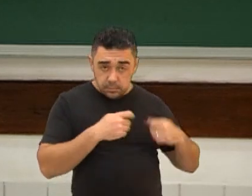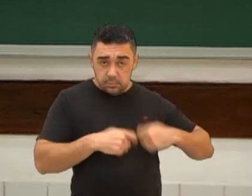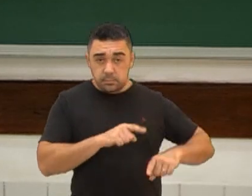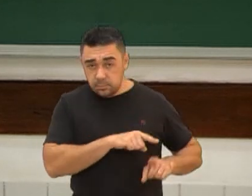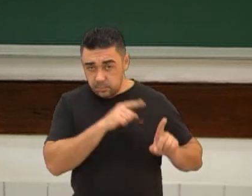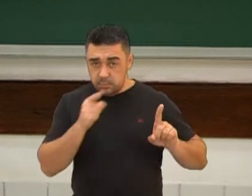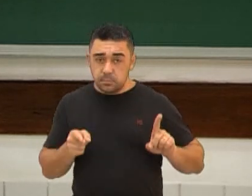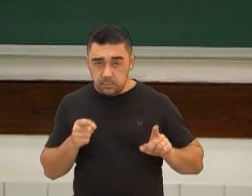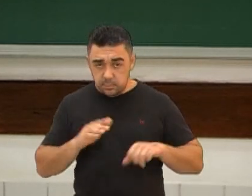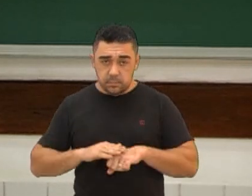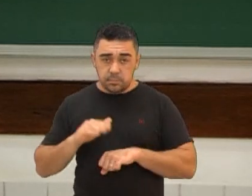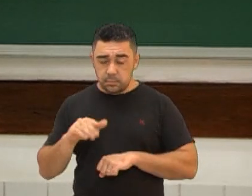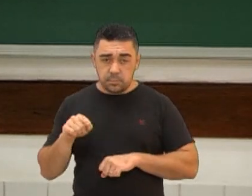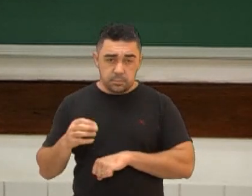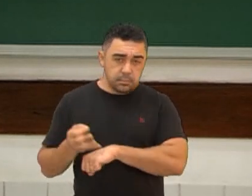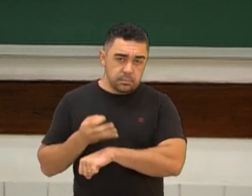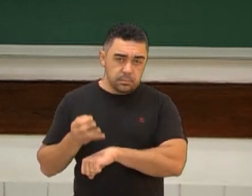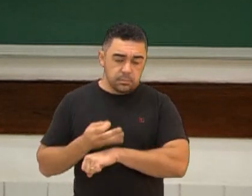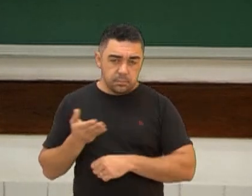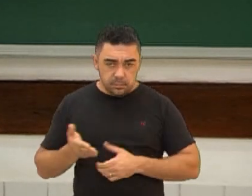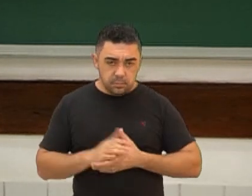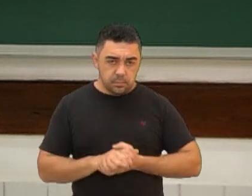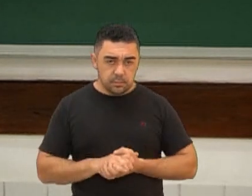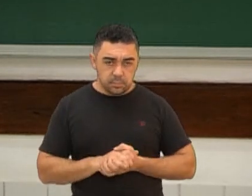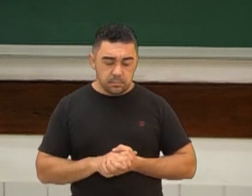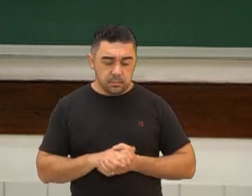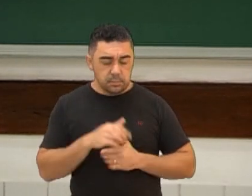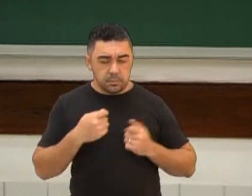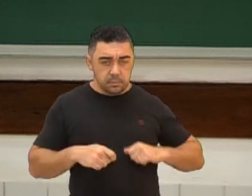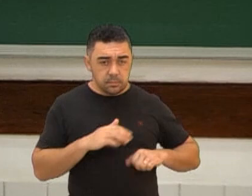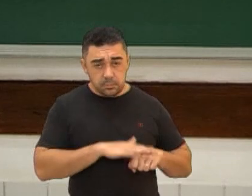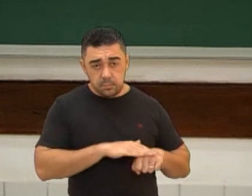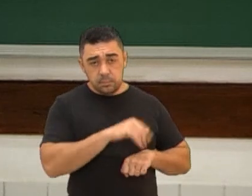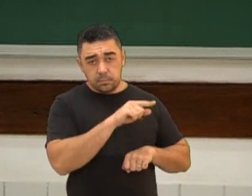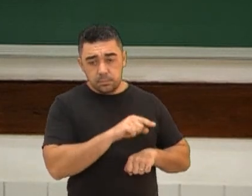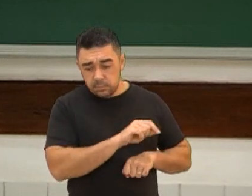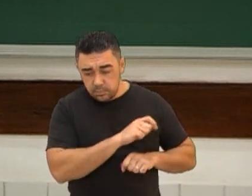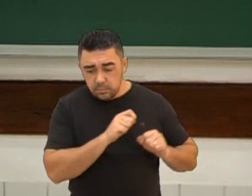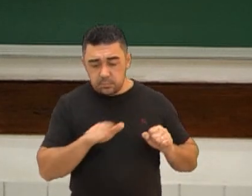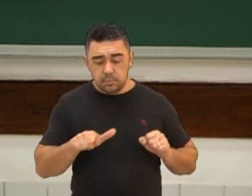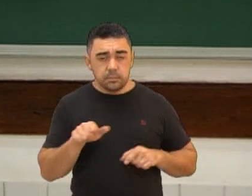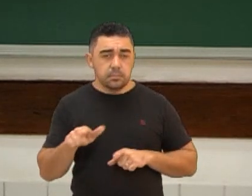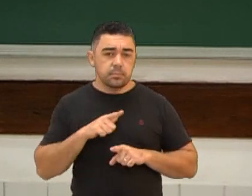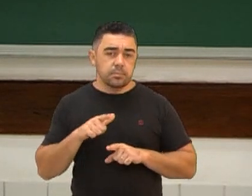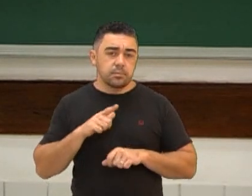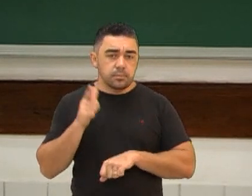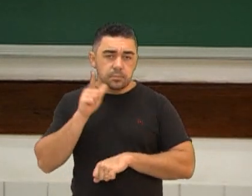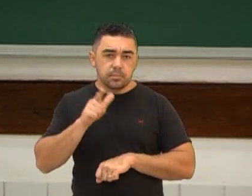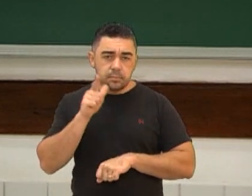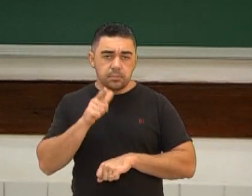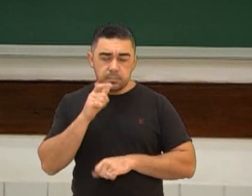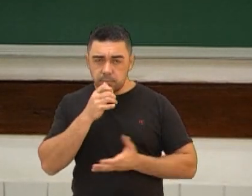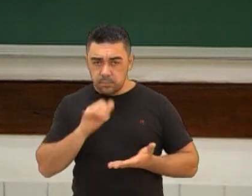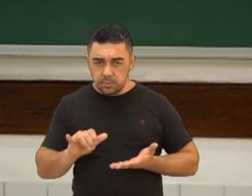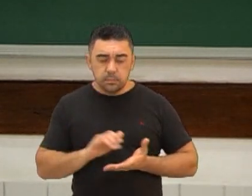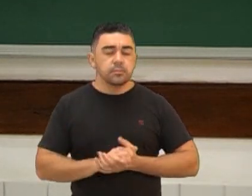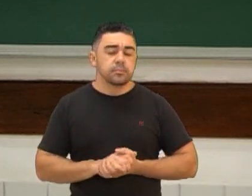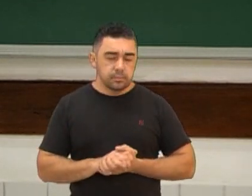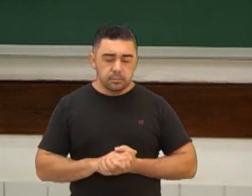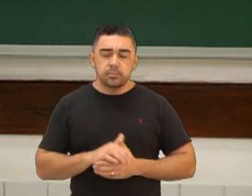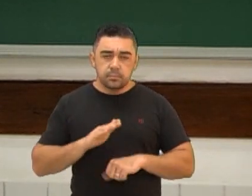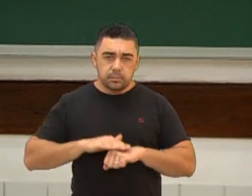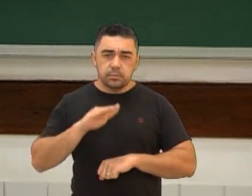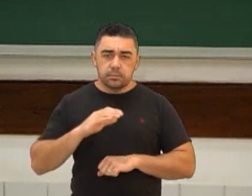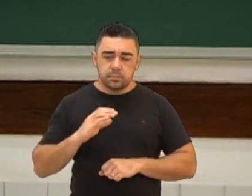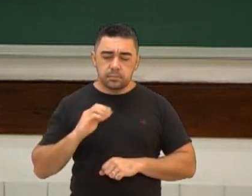mais tensão, tá? Ou seja, precisa de muita tensão para poder concentrar muita carga, para se descarregar, mais